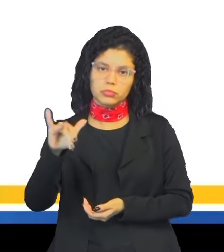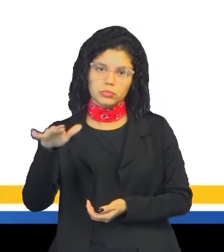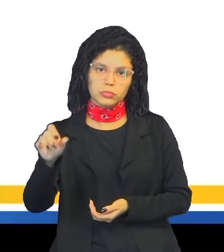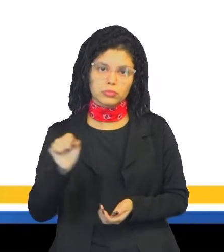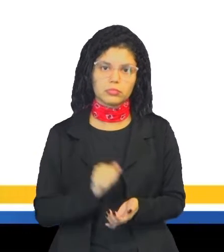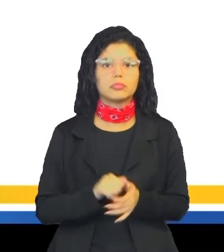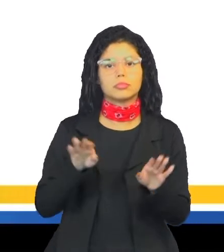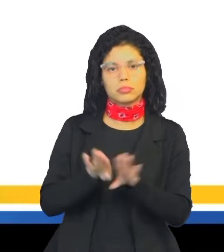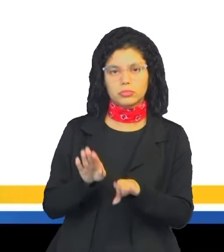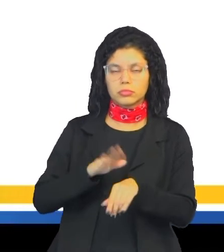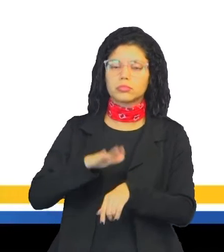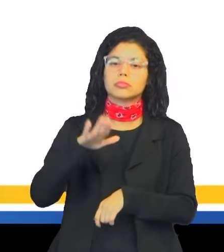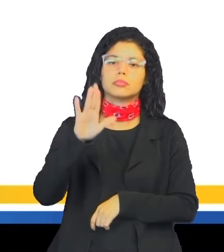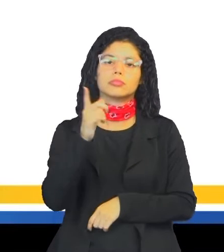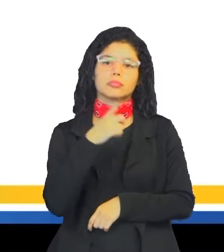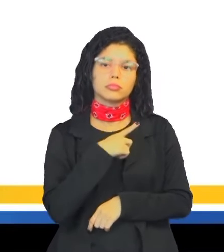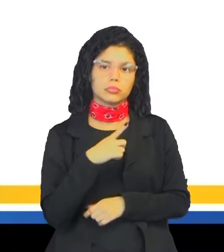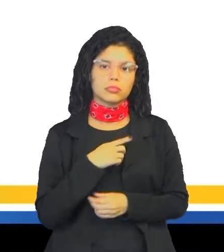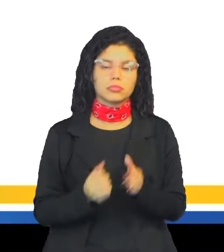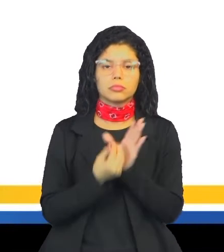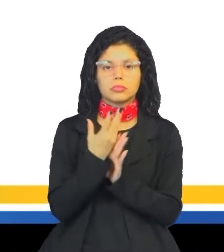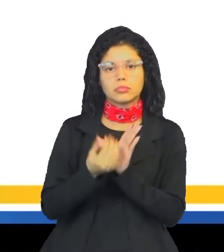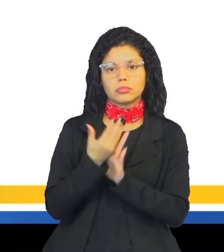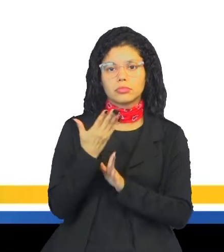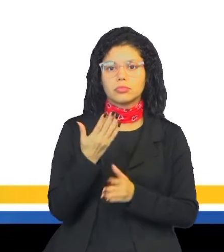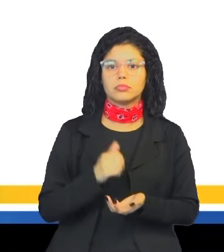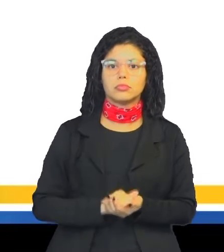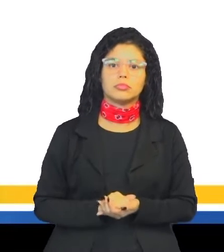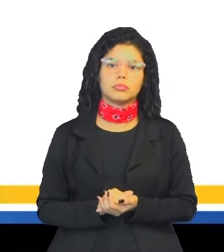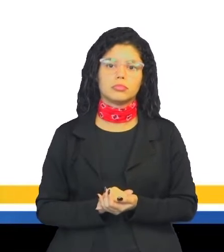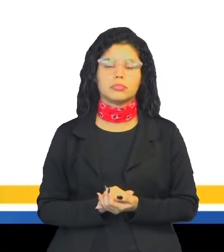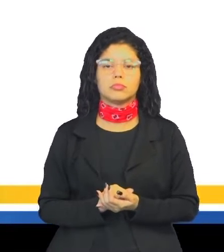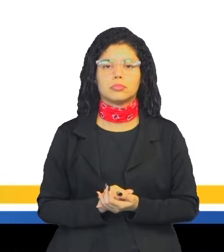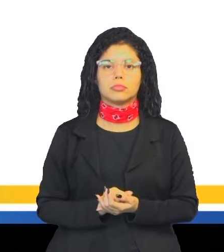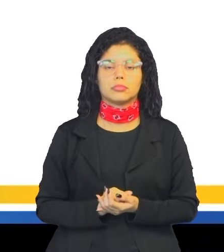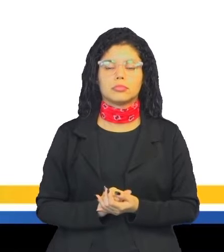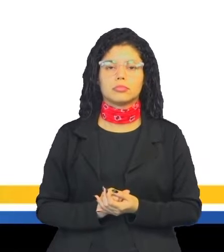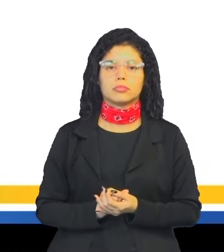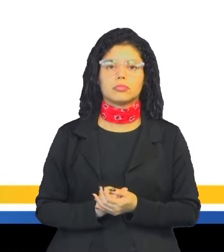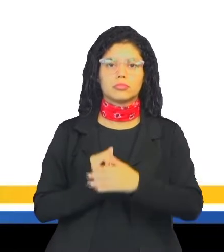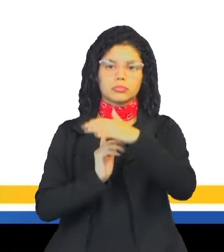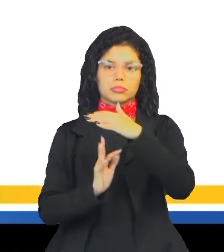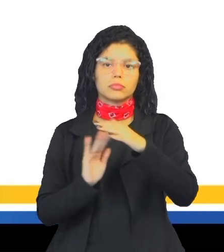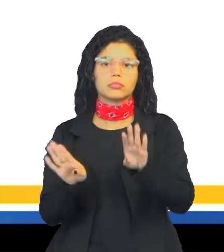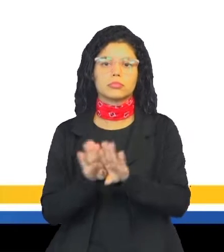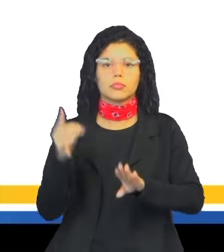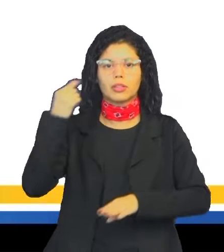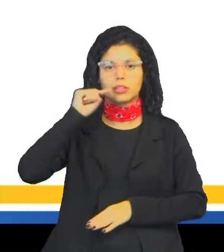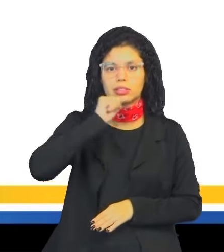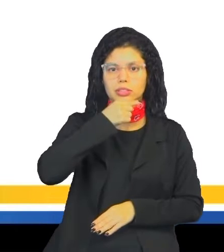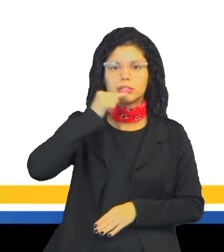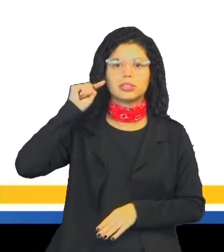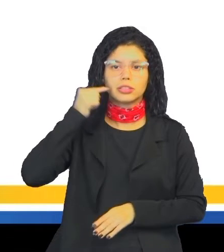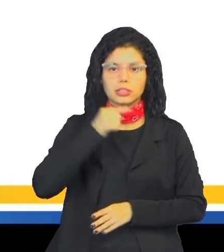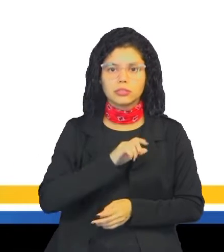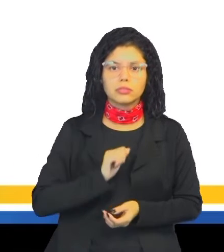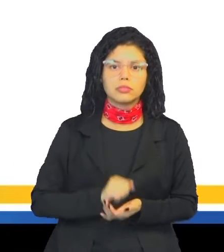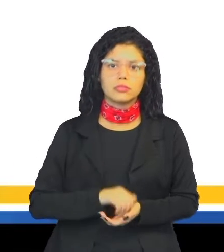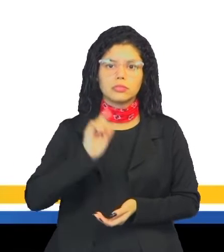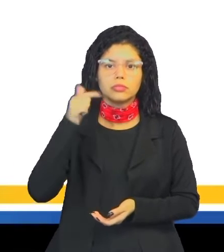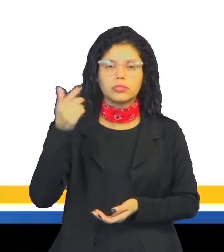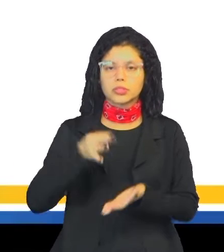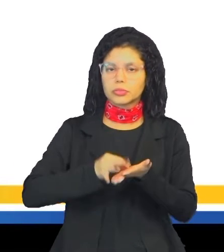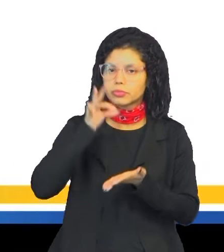as áreas que mais produziam aí os produtos, para exportação, a cana-de-açúcar, depois